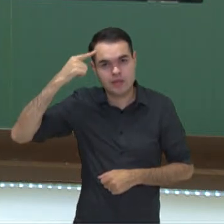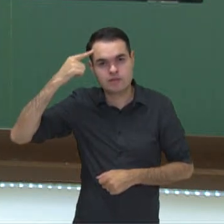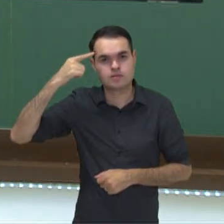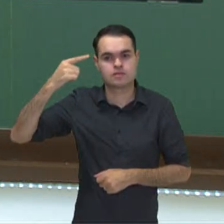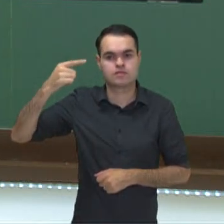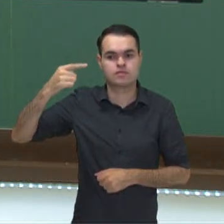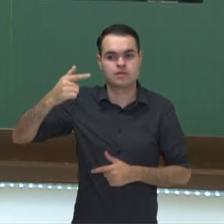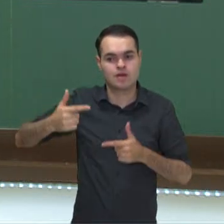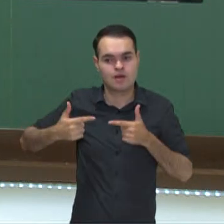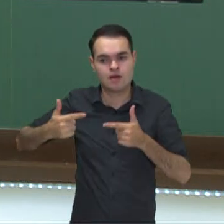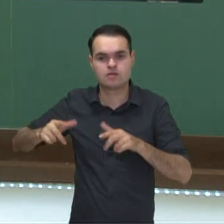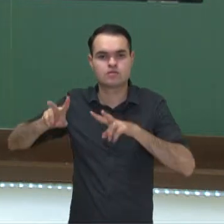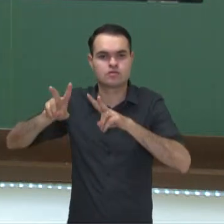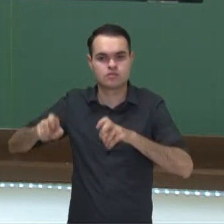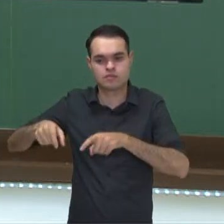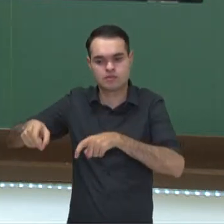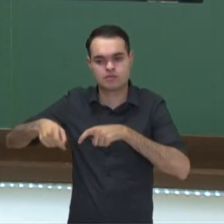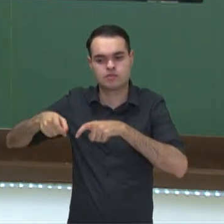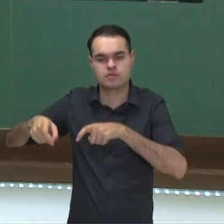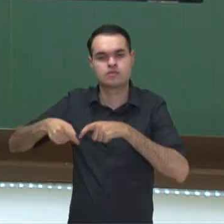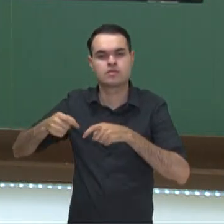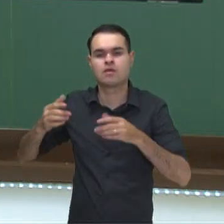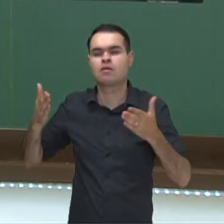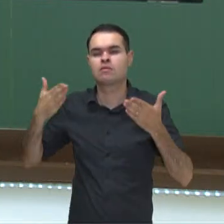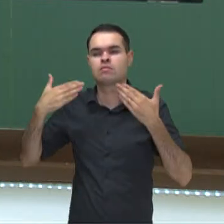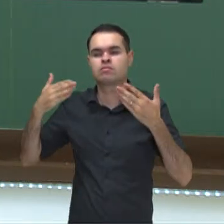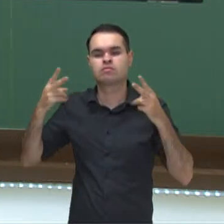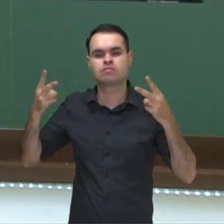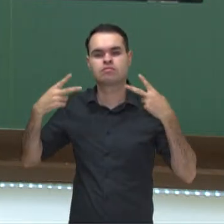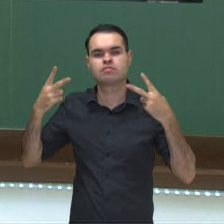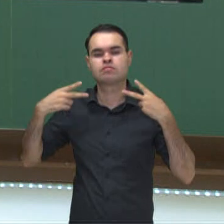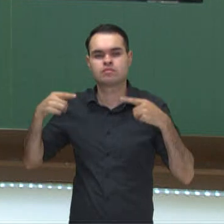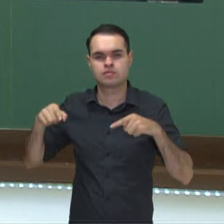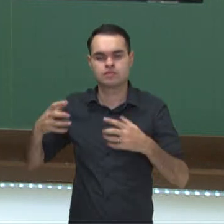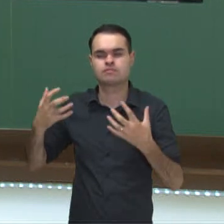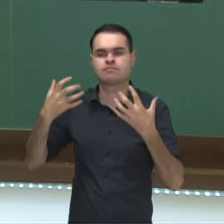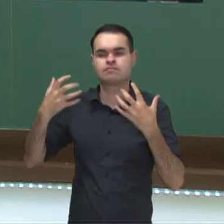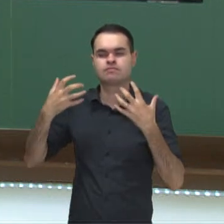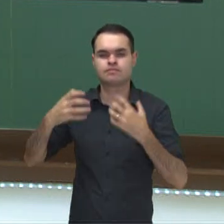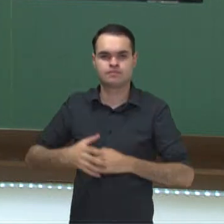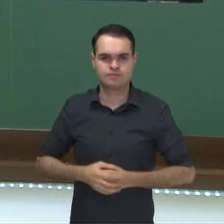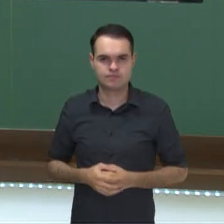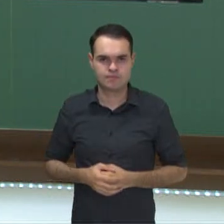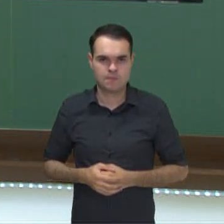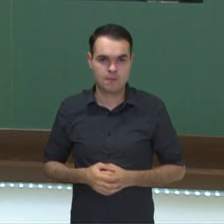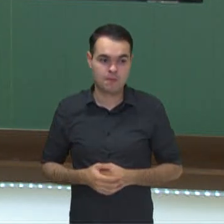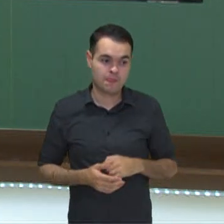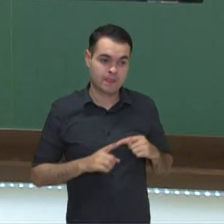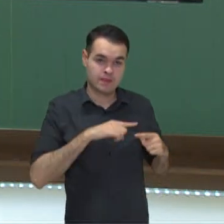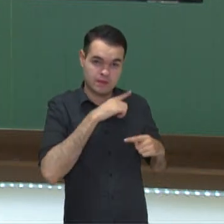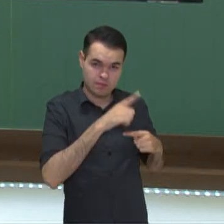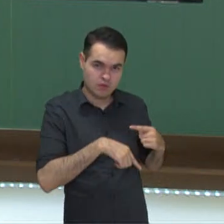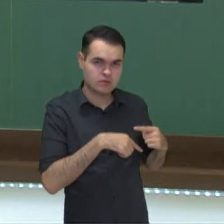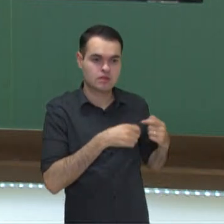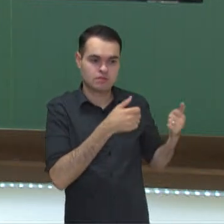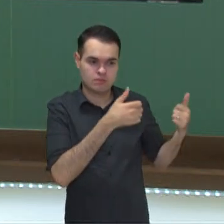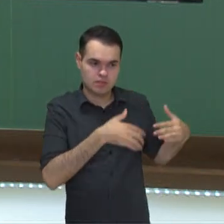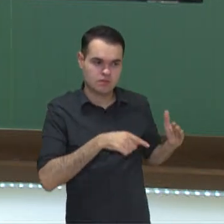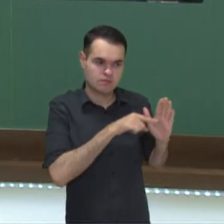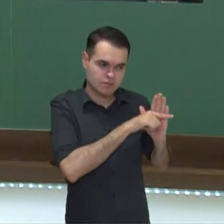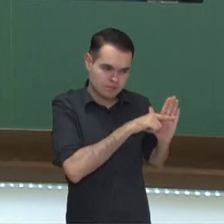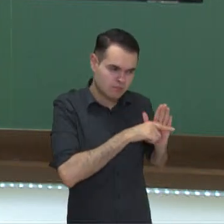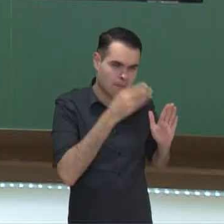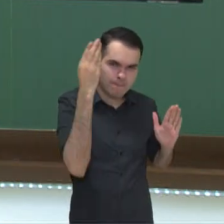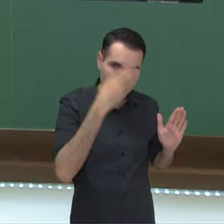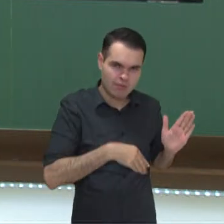sobre a cidade rural ser mais fresca. E na sequência, ele mostra essa argumentação, que pode ser comprovada pelos cientistas